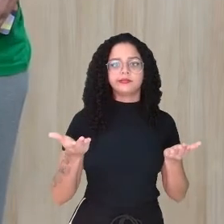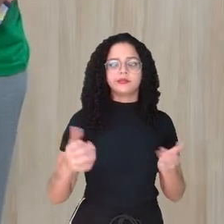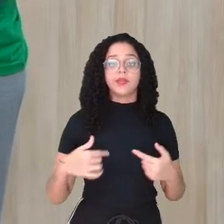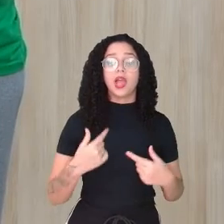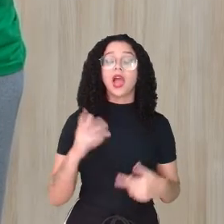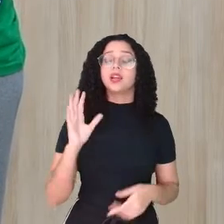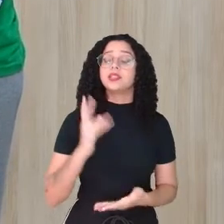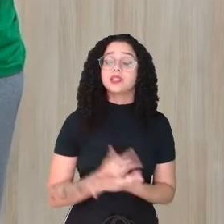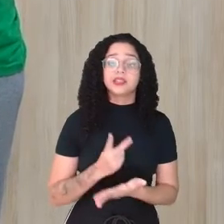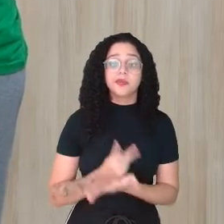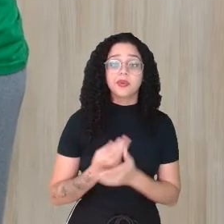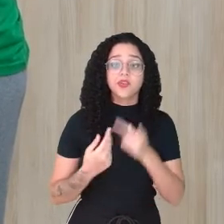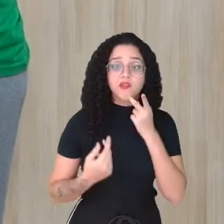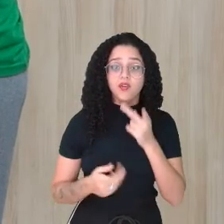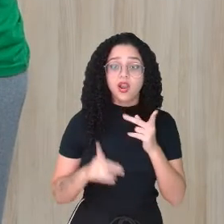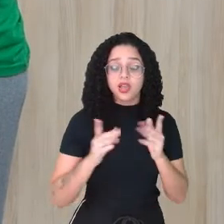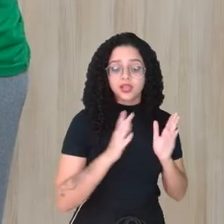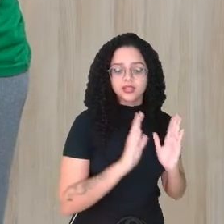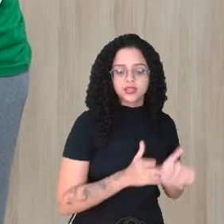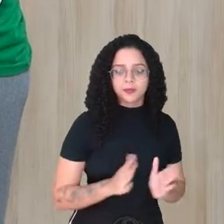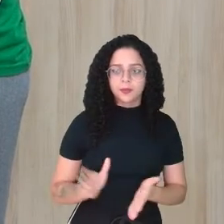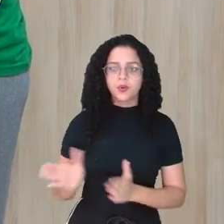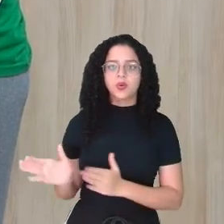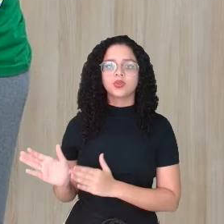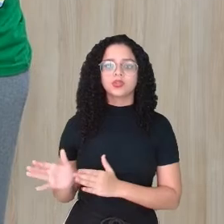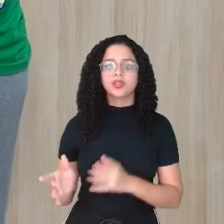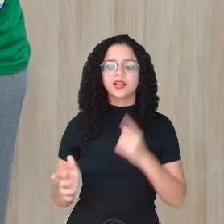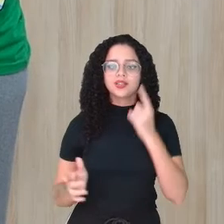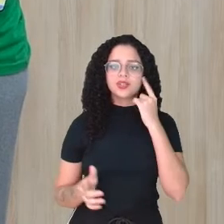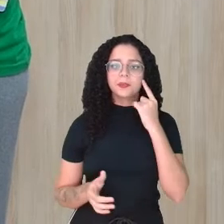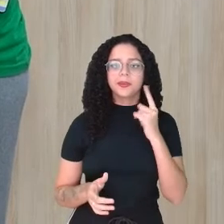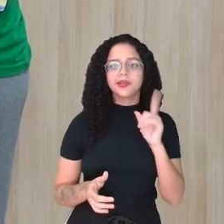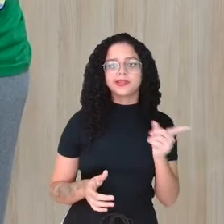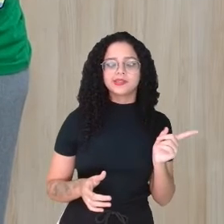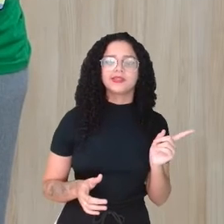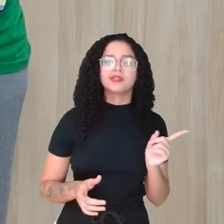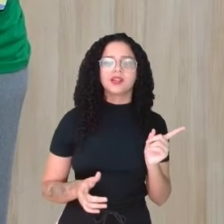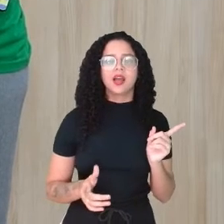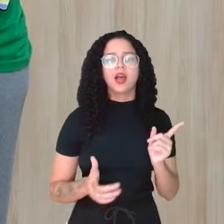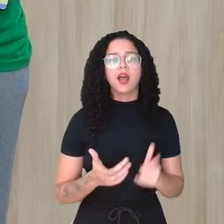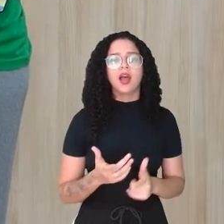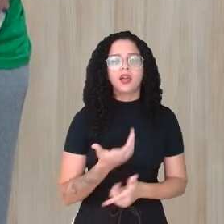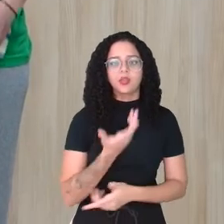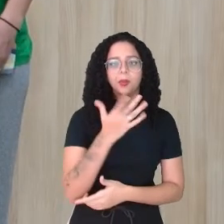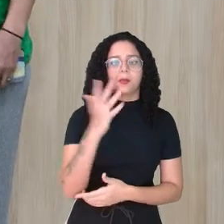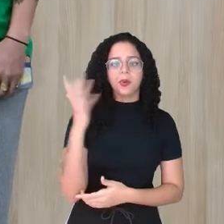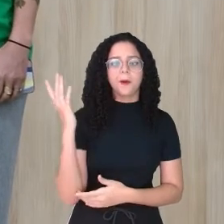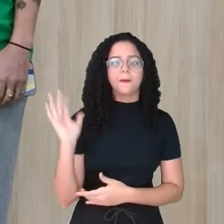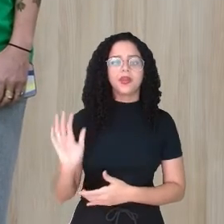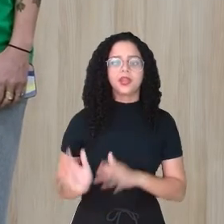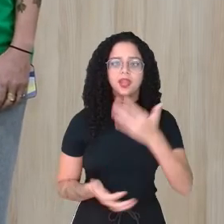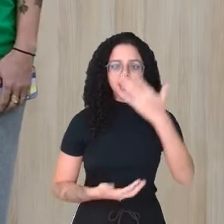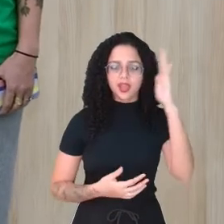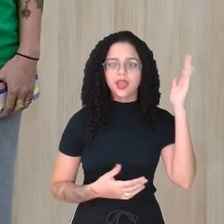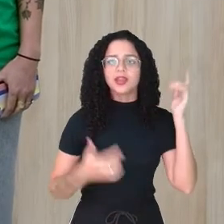aqui, que esse processo de pensar em meio ambiente, né, de